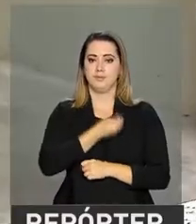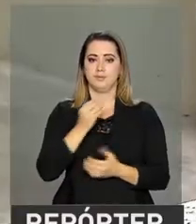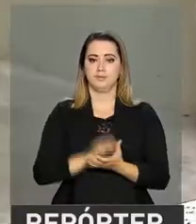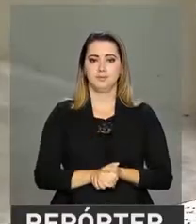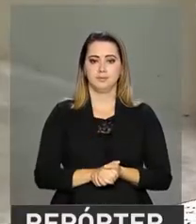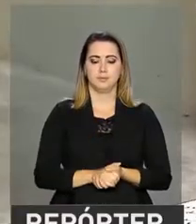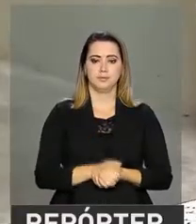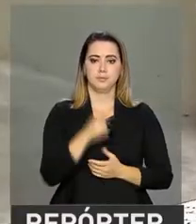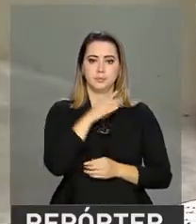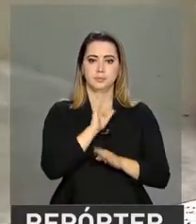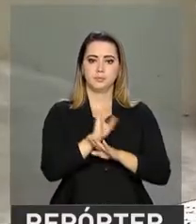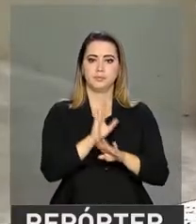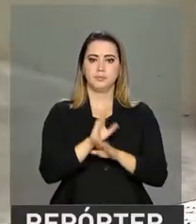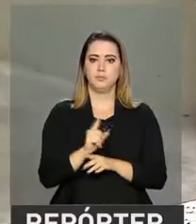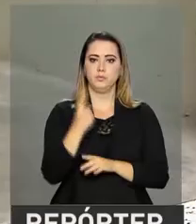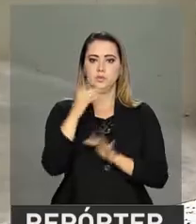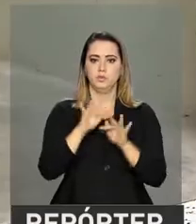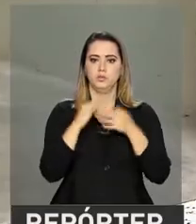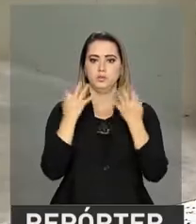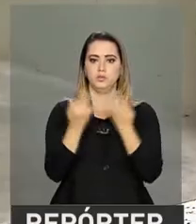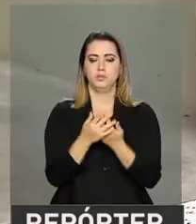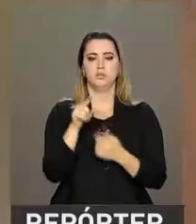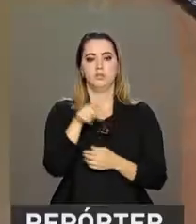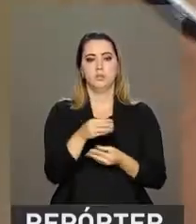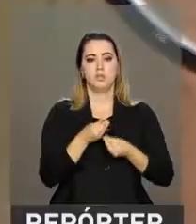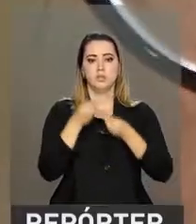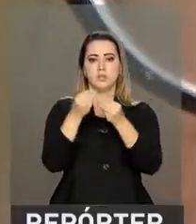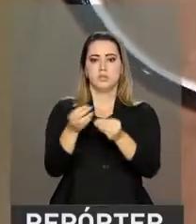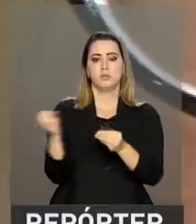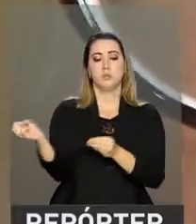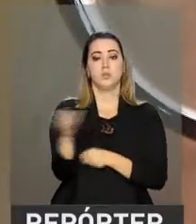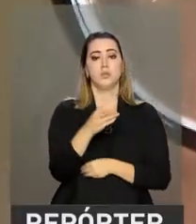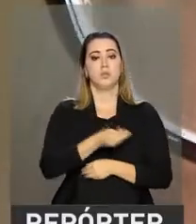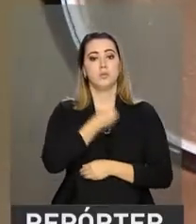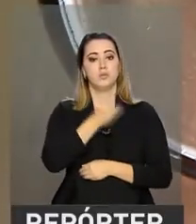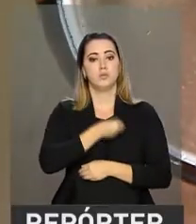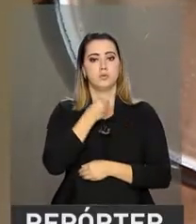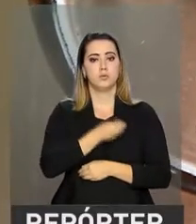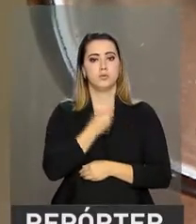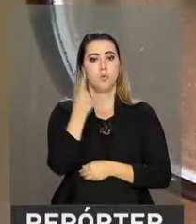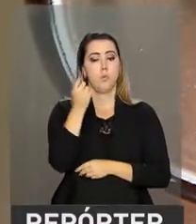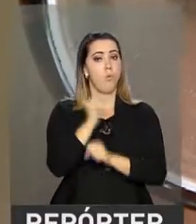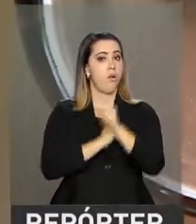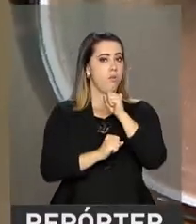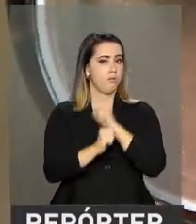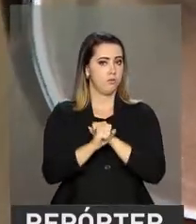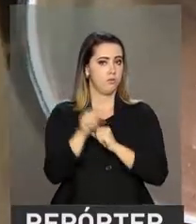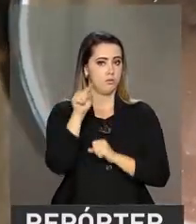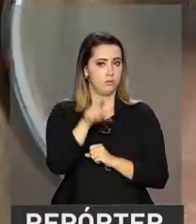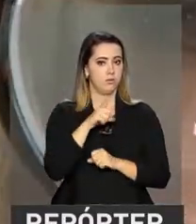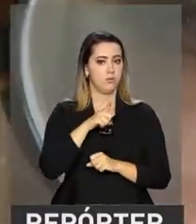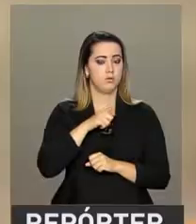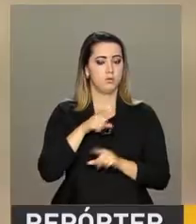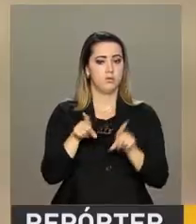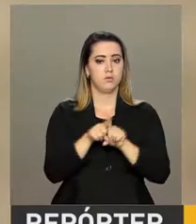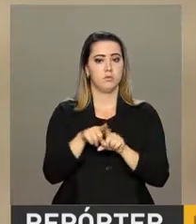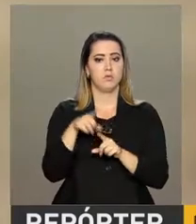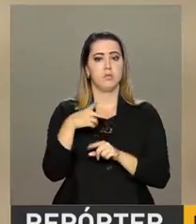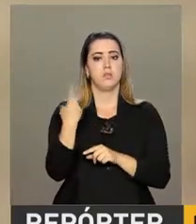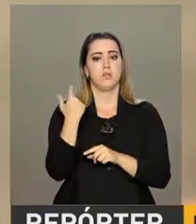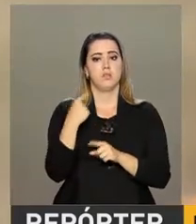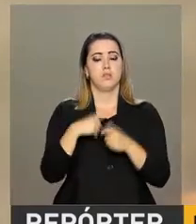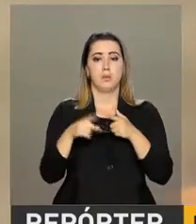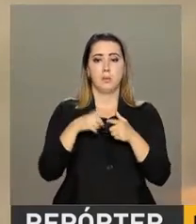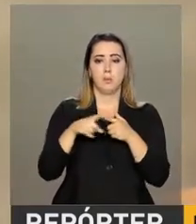a solidariedade de uma família de uma nova vida lucas há cerca de um ano diagnosticado com o ceratocone